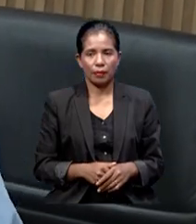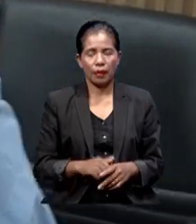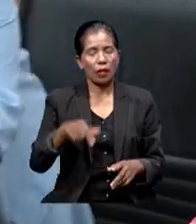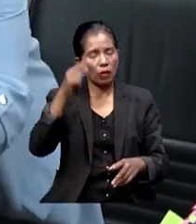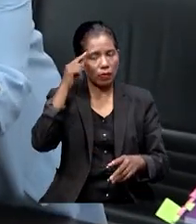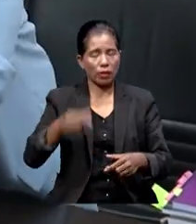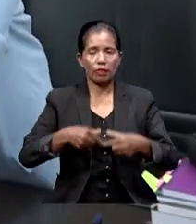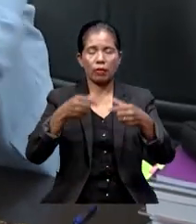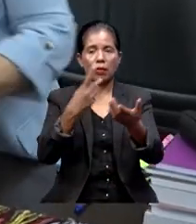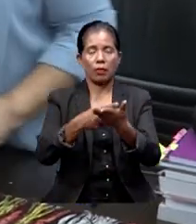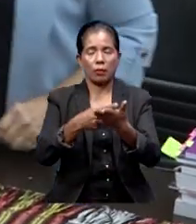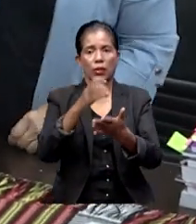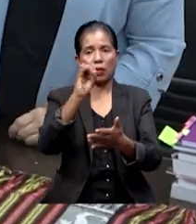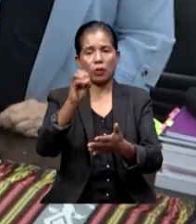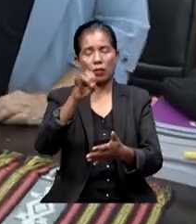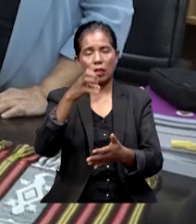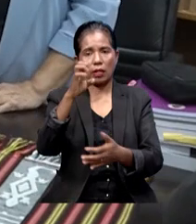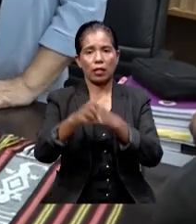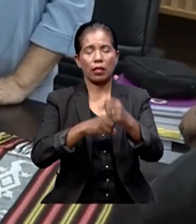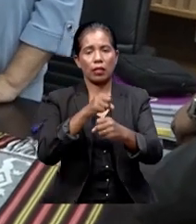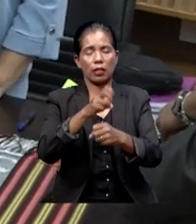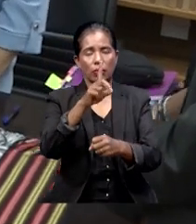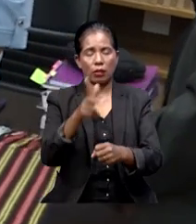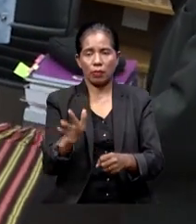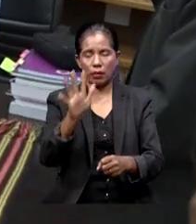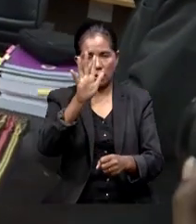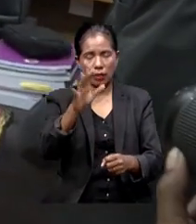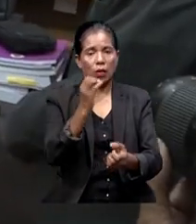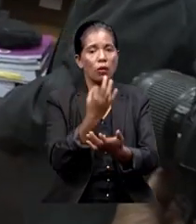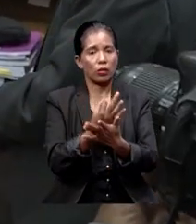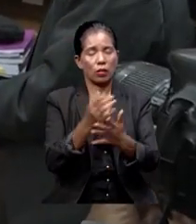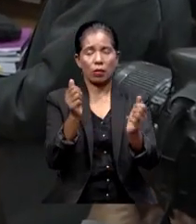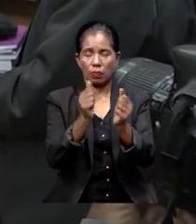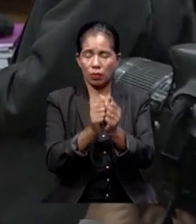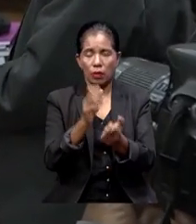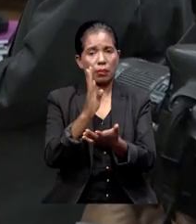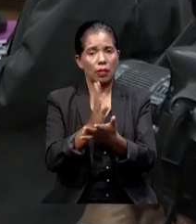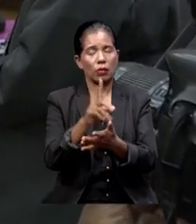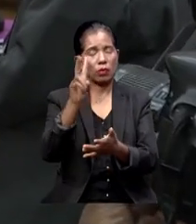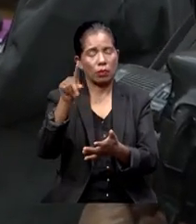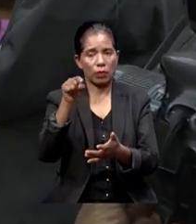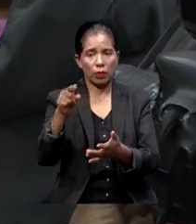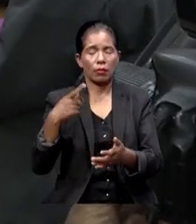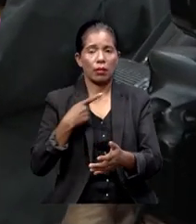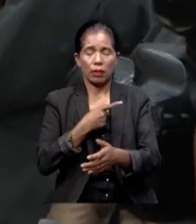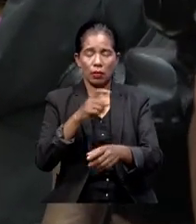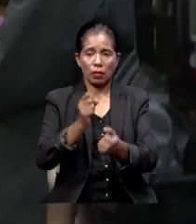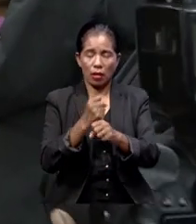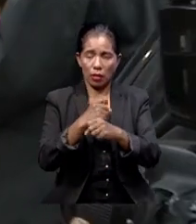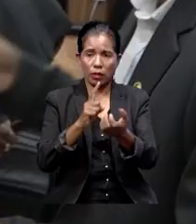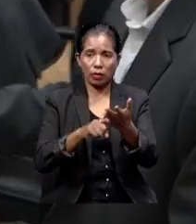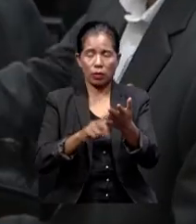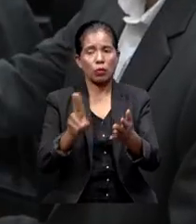Governo entregou na proposta orçamento geral do Estado tinha rir um rua ao restante lima, o montante bilhão rua ponto nen, ba Parlamento Nacional atual discussão, mas a